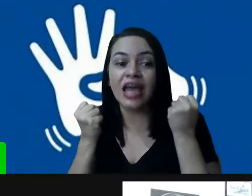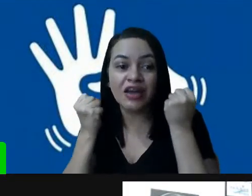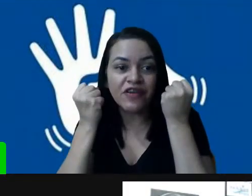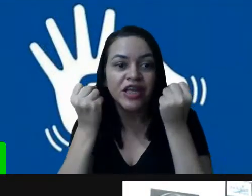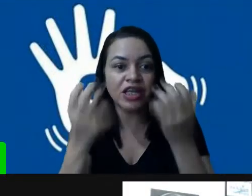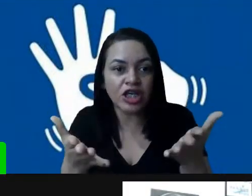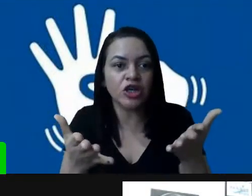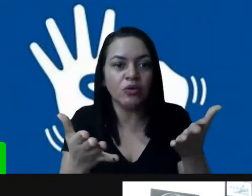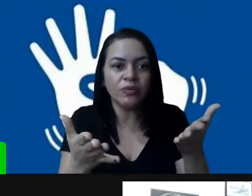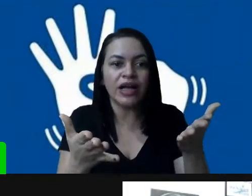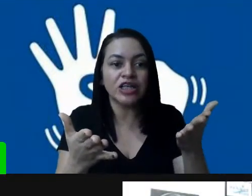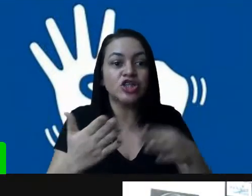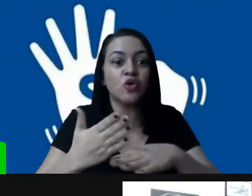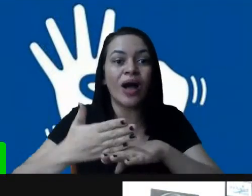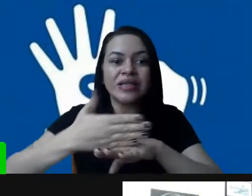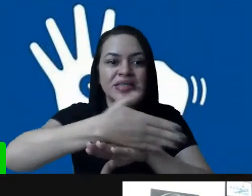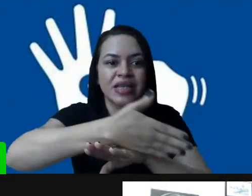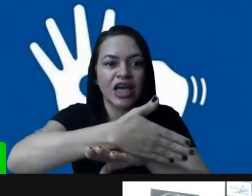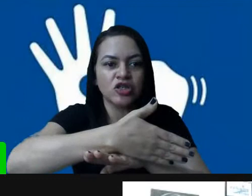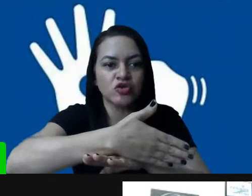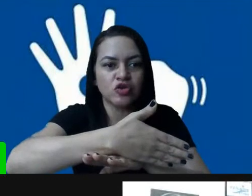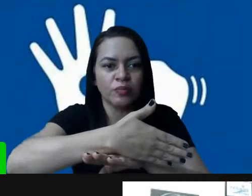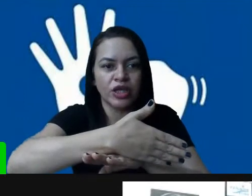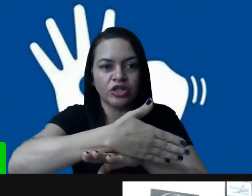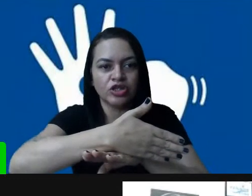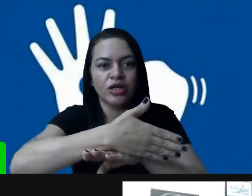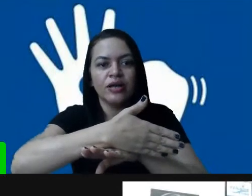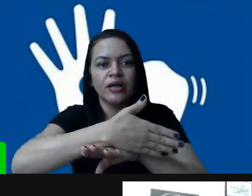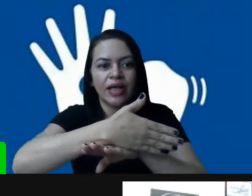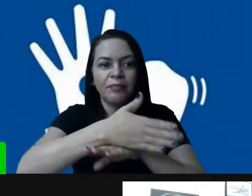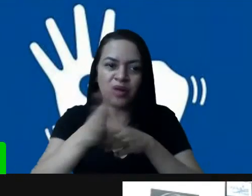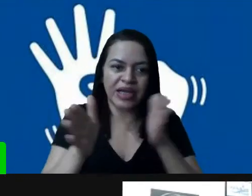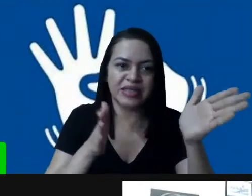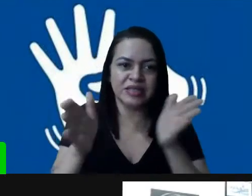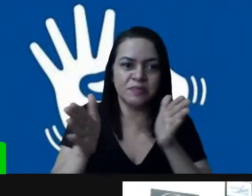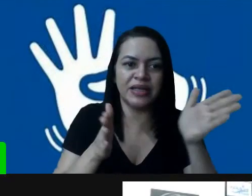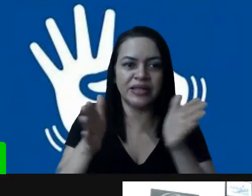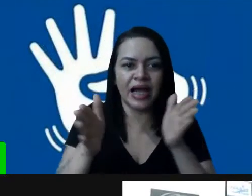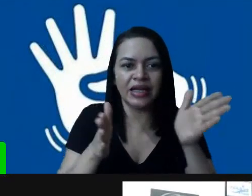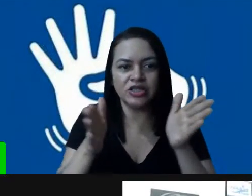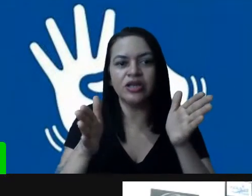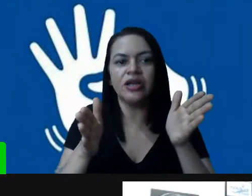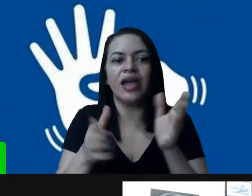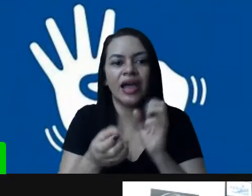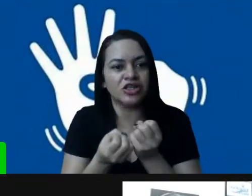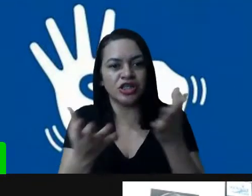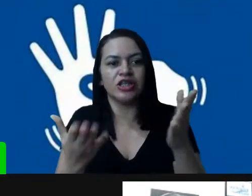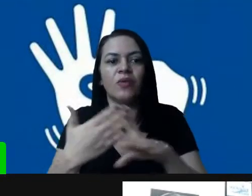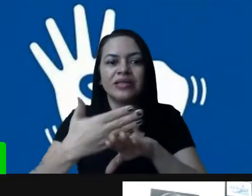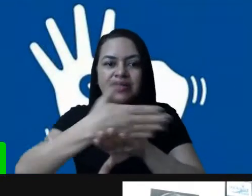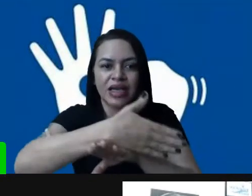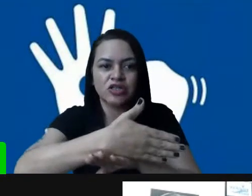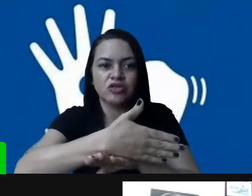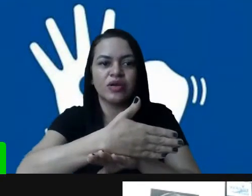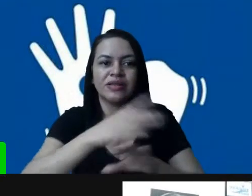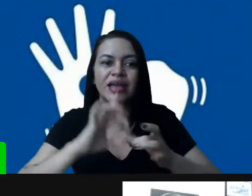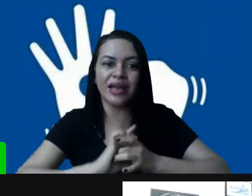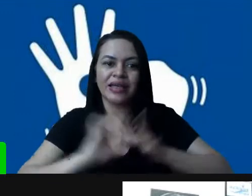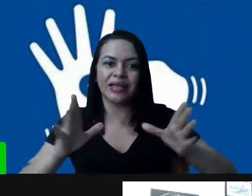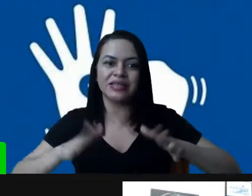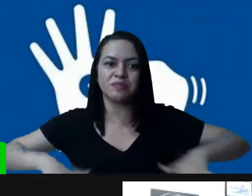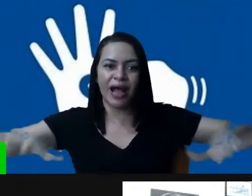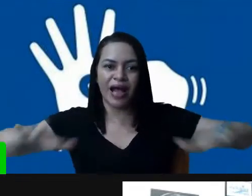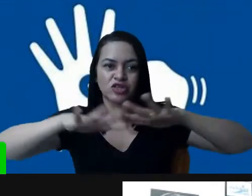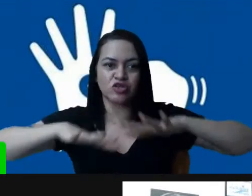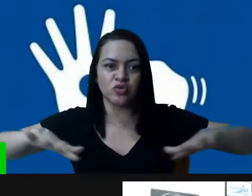eles deveriam garantir o acesso somente, né? Porque a acessibilidade é adquirir o acesso, é ter